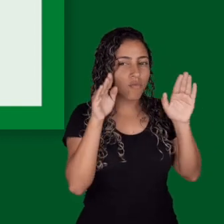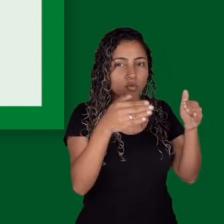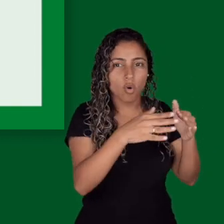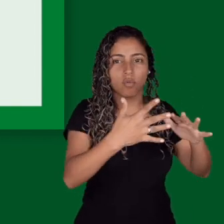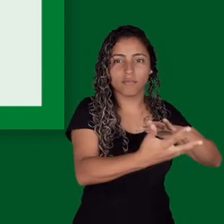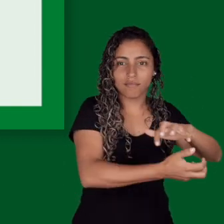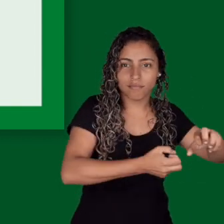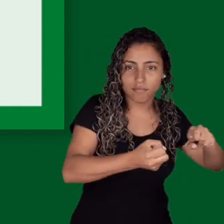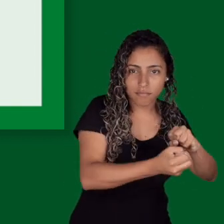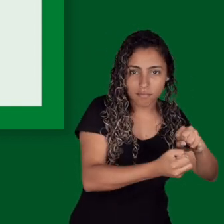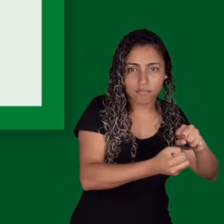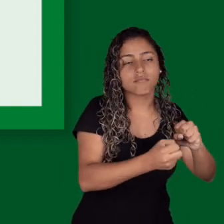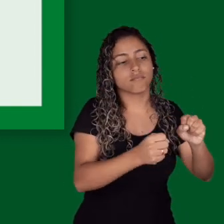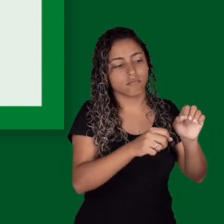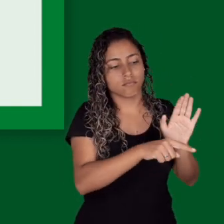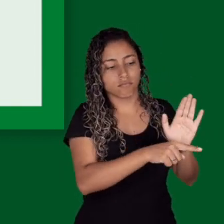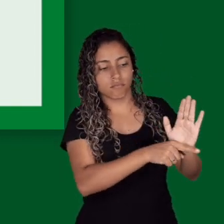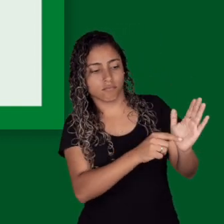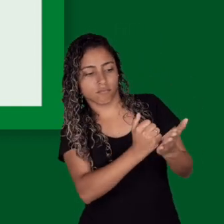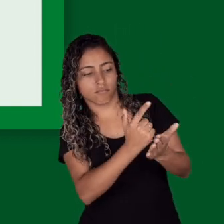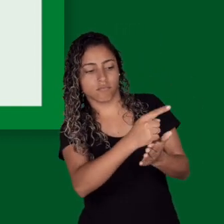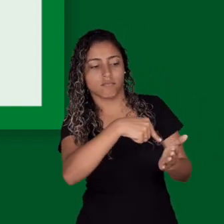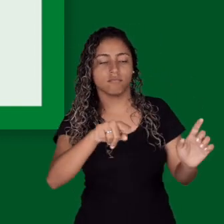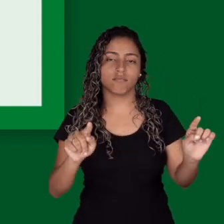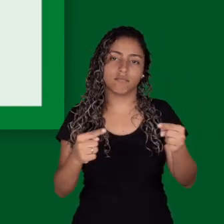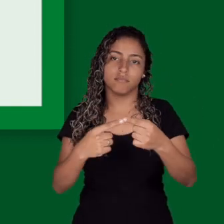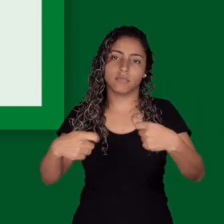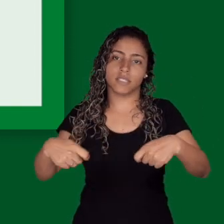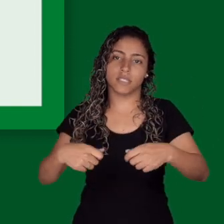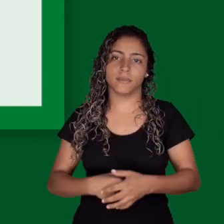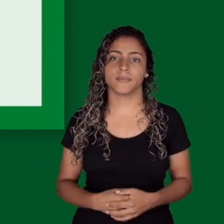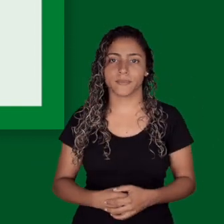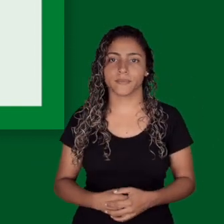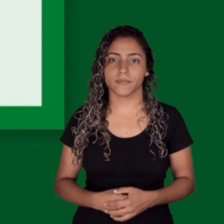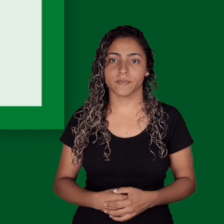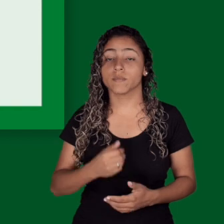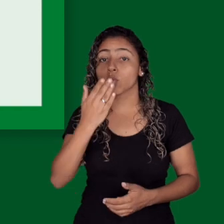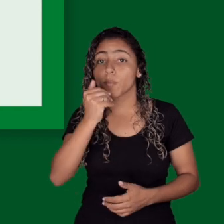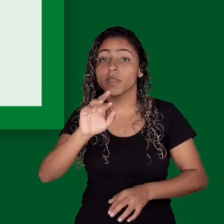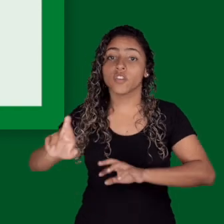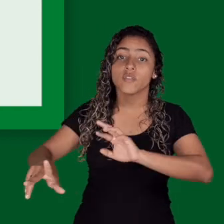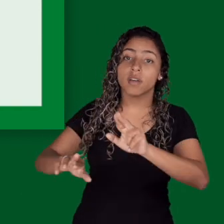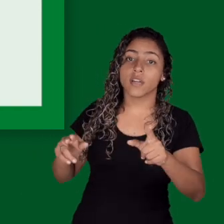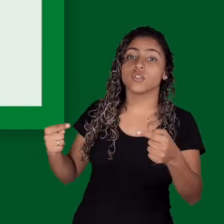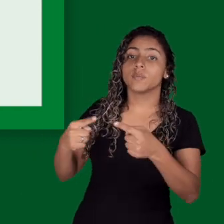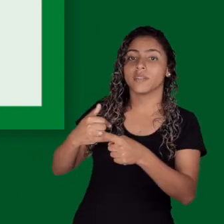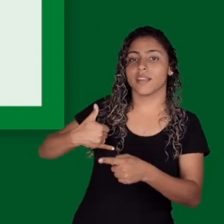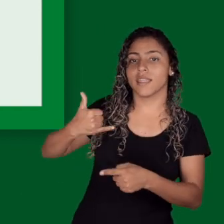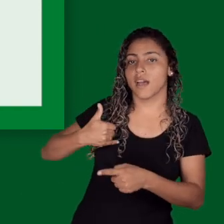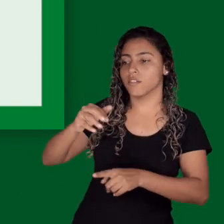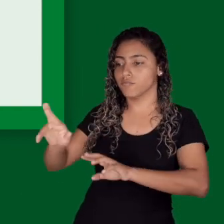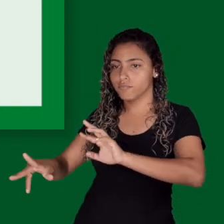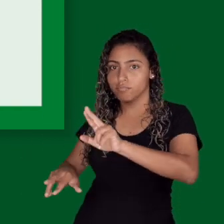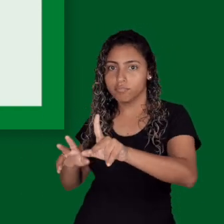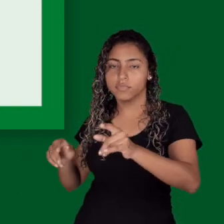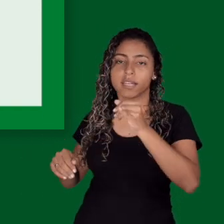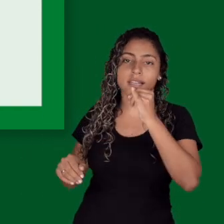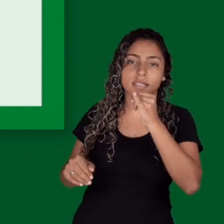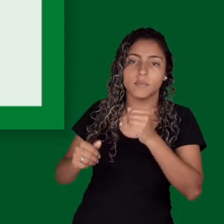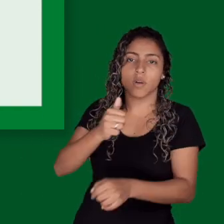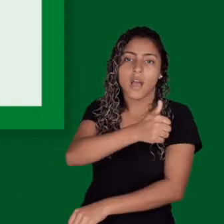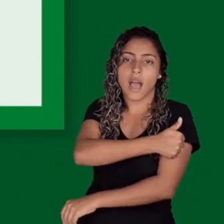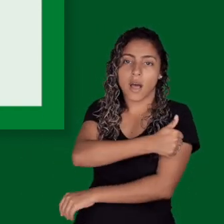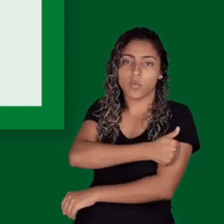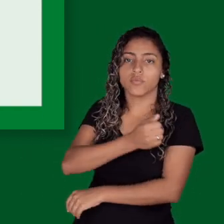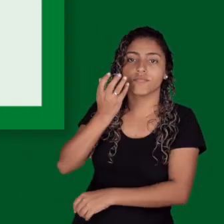na sustentabilidade. A porção ofertada ela deve ser diferenciada por faixa etária dos alunos. Eu não posso dar a mesma porção